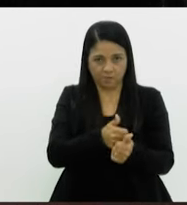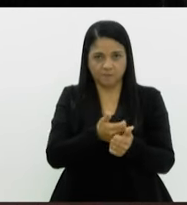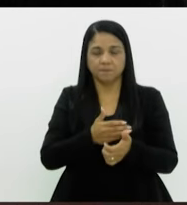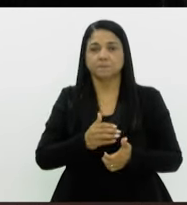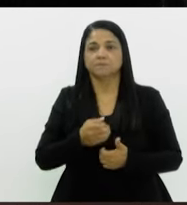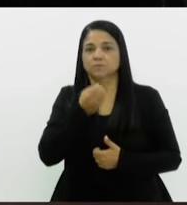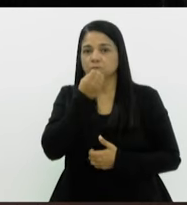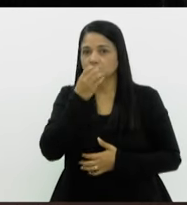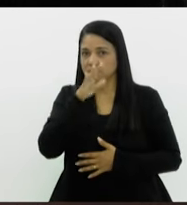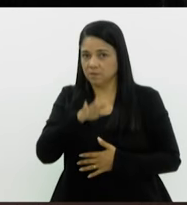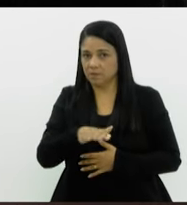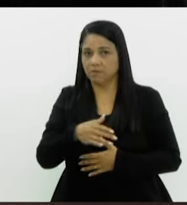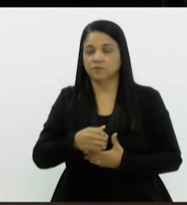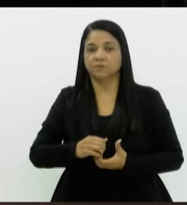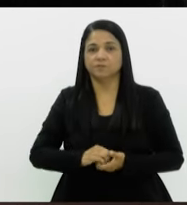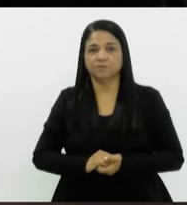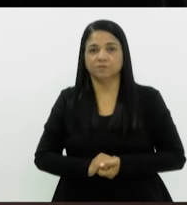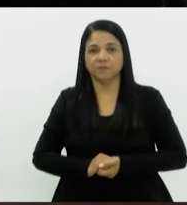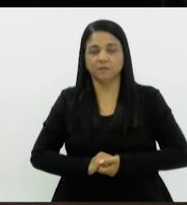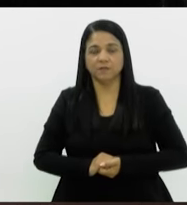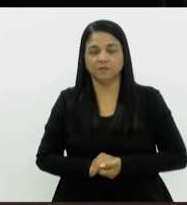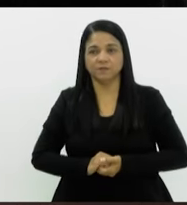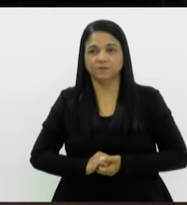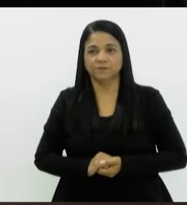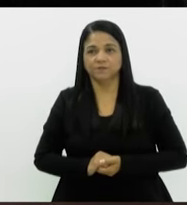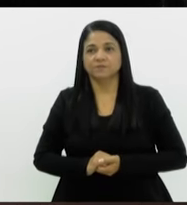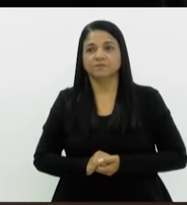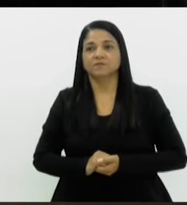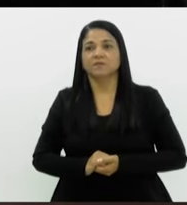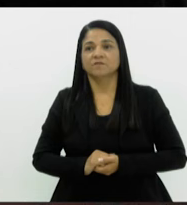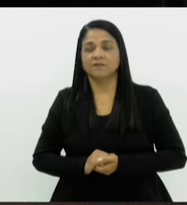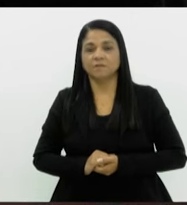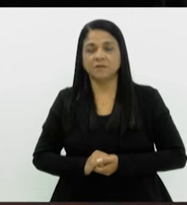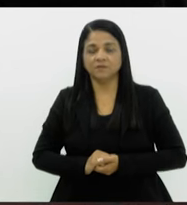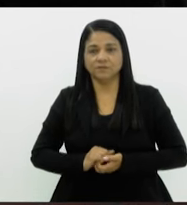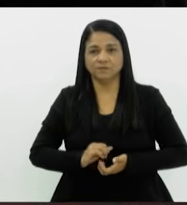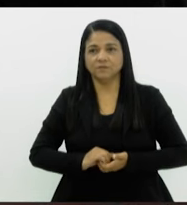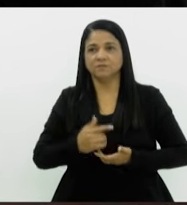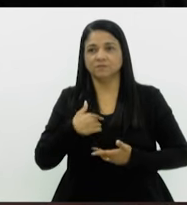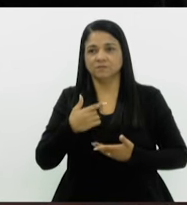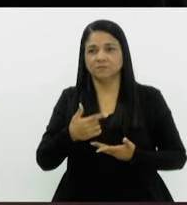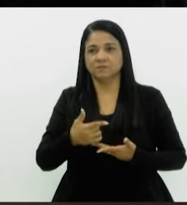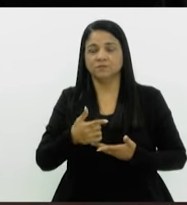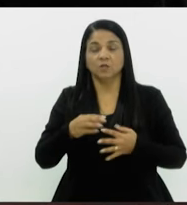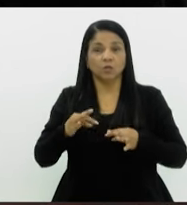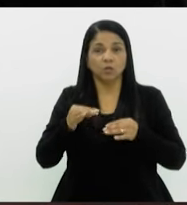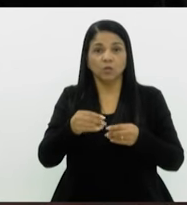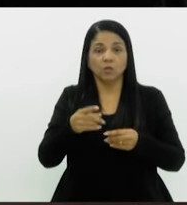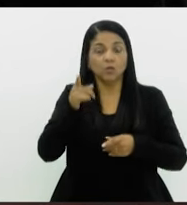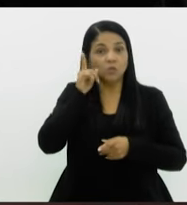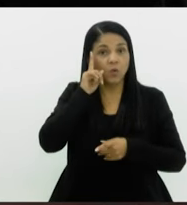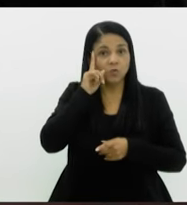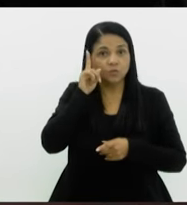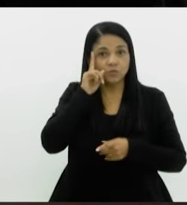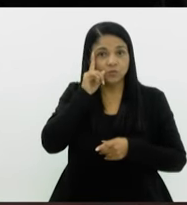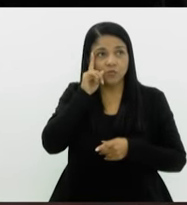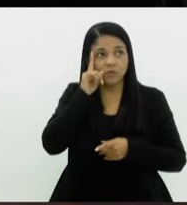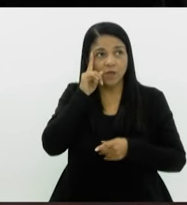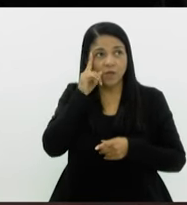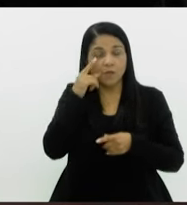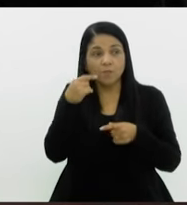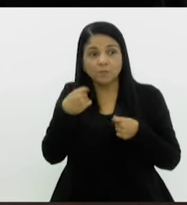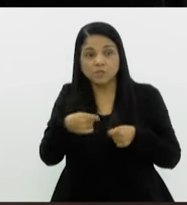O bom de ser oposição ao desgoverno Lula, ao governo do amor, é que todo dia eu tenho que escolher o que eu quero